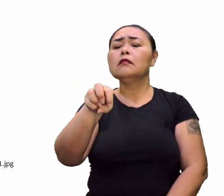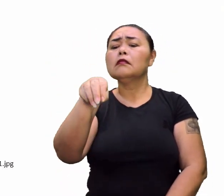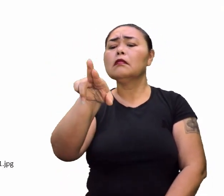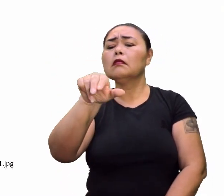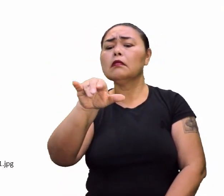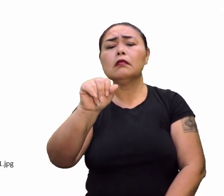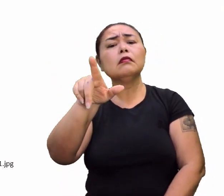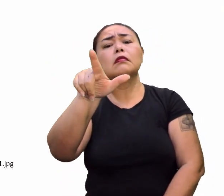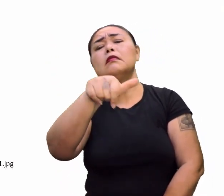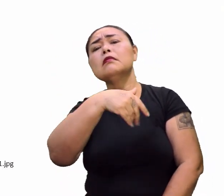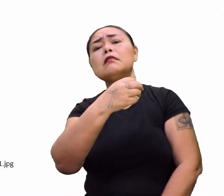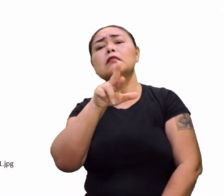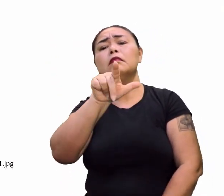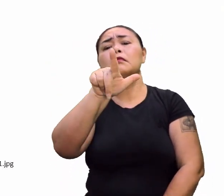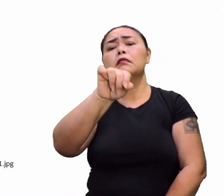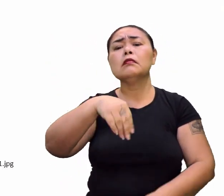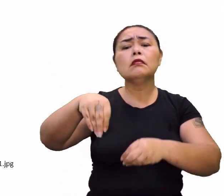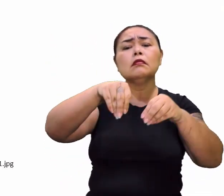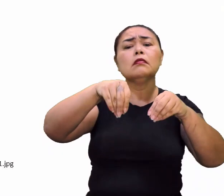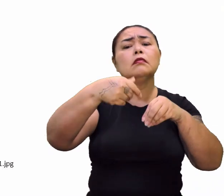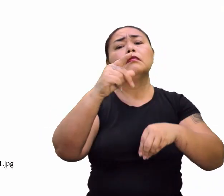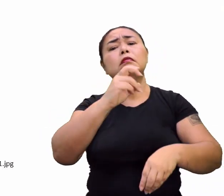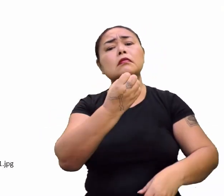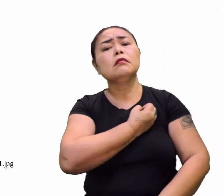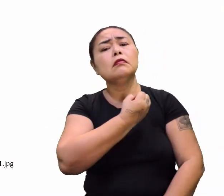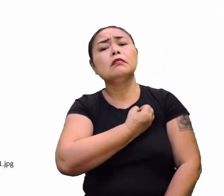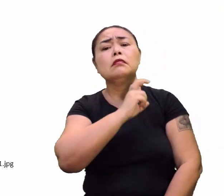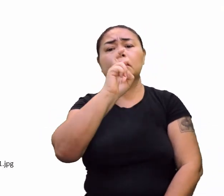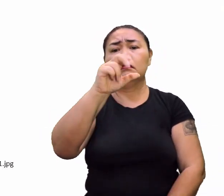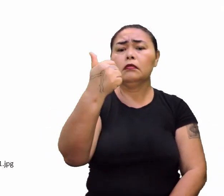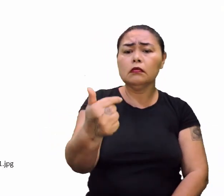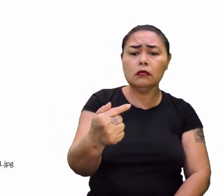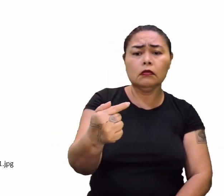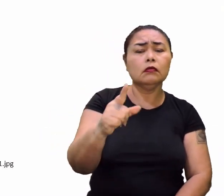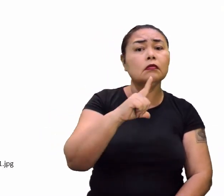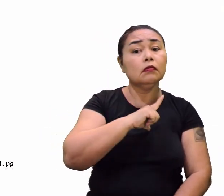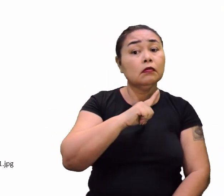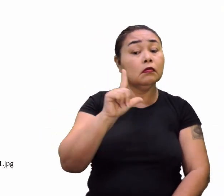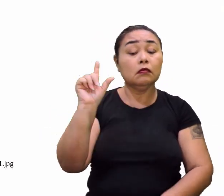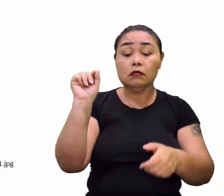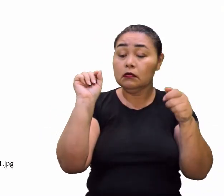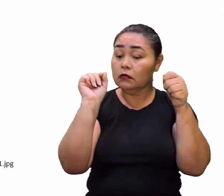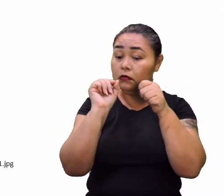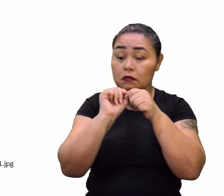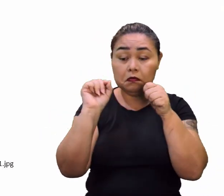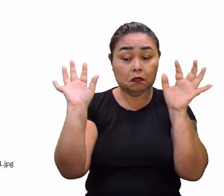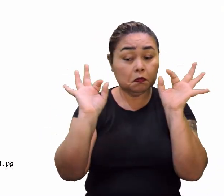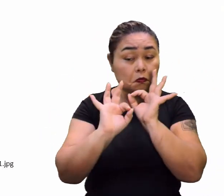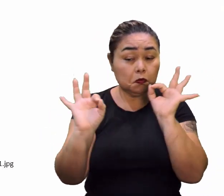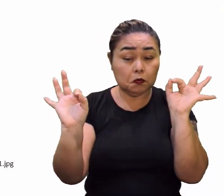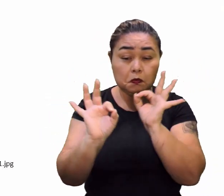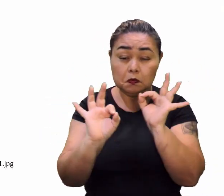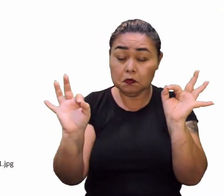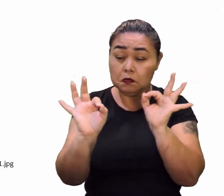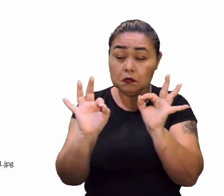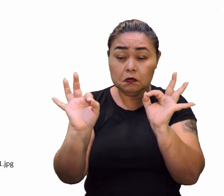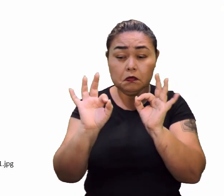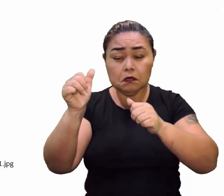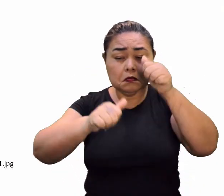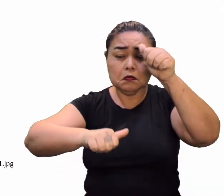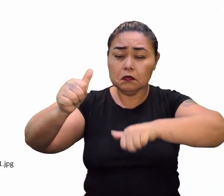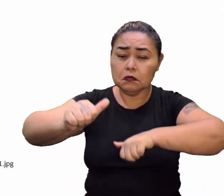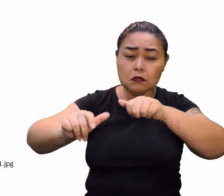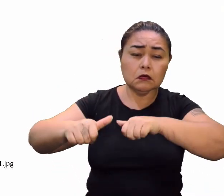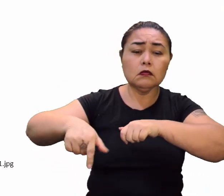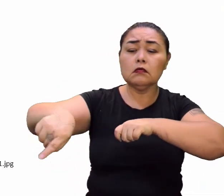Maria! Seu lote é o 57. Era assim, cara. Muito sem bem. Sem fazer nenhum tipo de levantamento antes